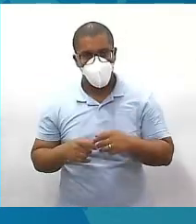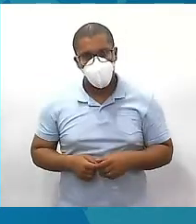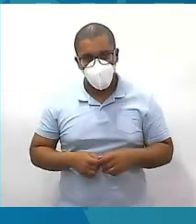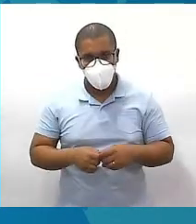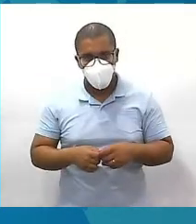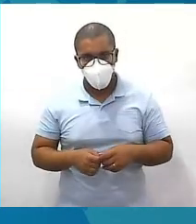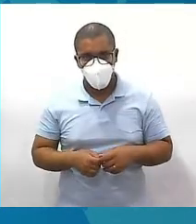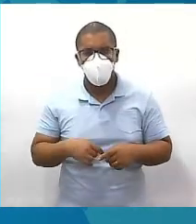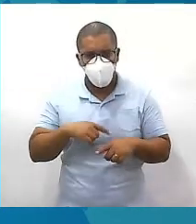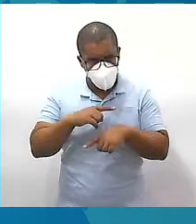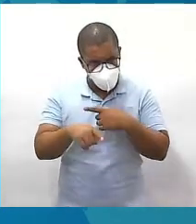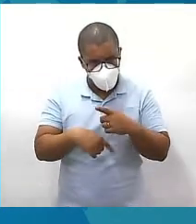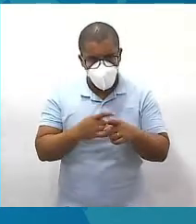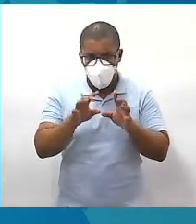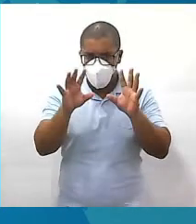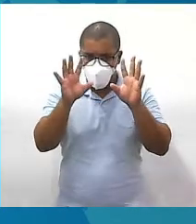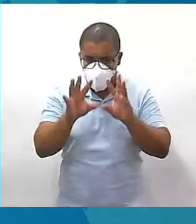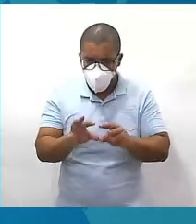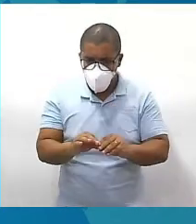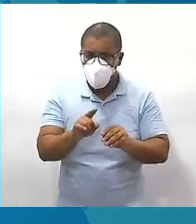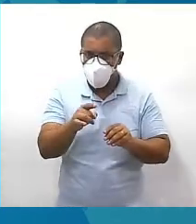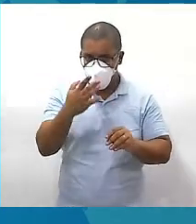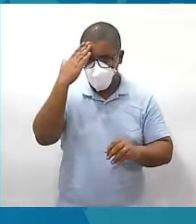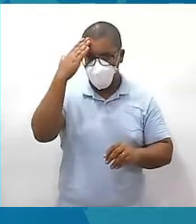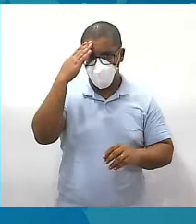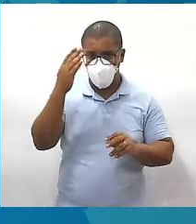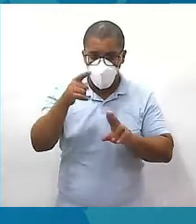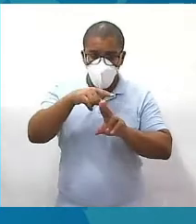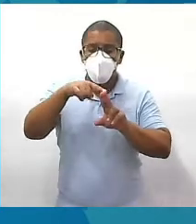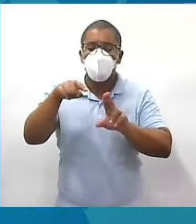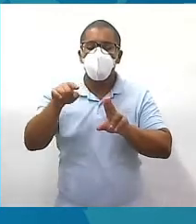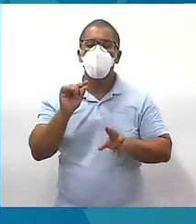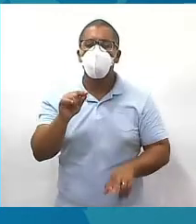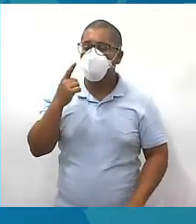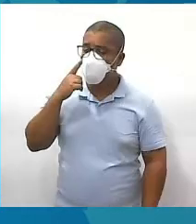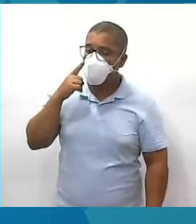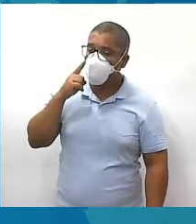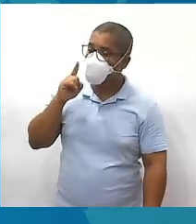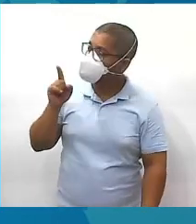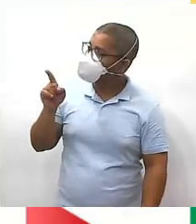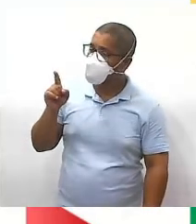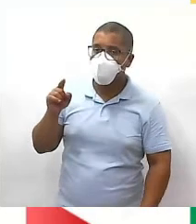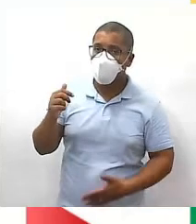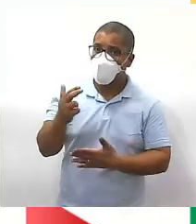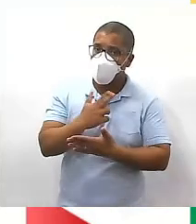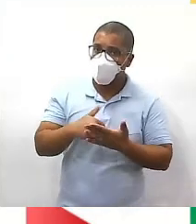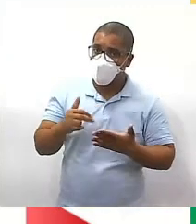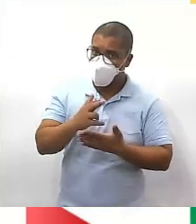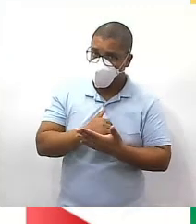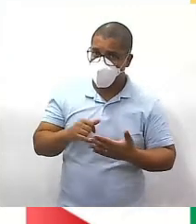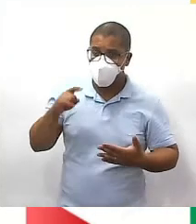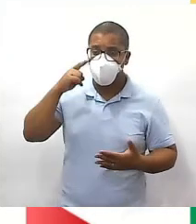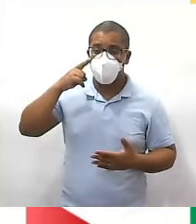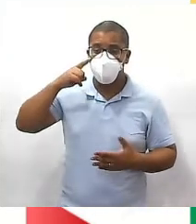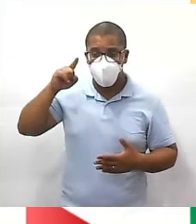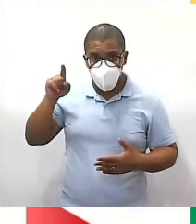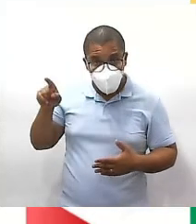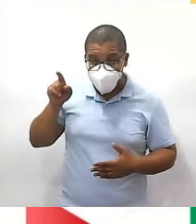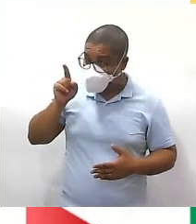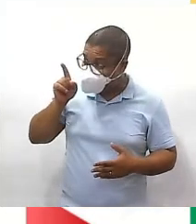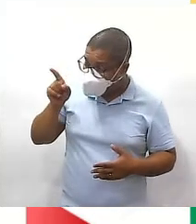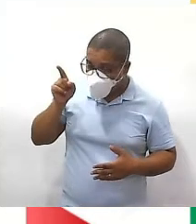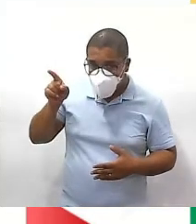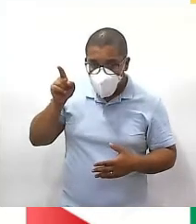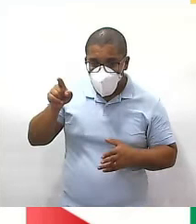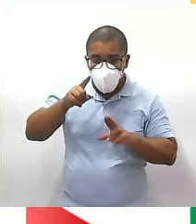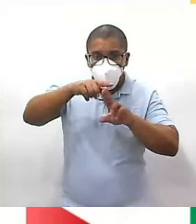gente vai ter que utilizar muito isso, é importante. Então, π, tá aí uma animação para que vocês entendam. Qualquer circunferência que tem esse